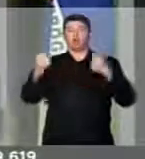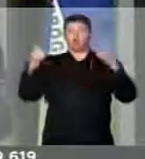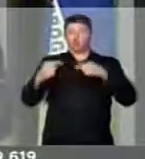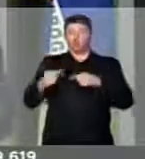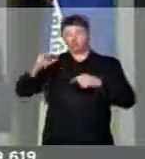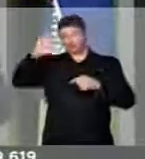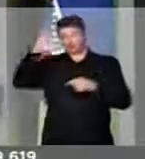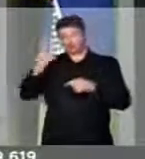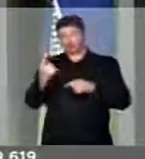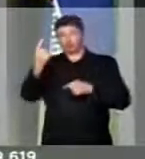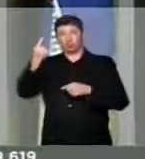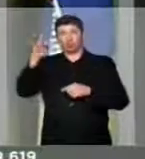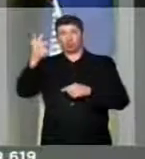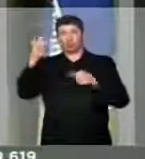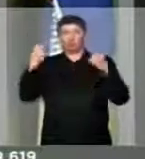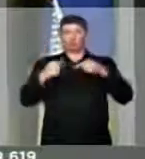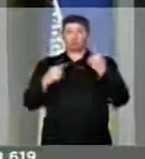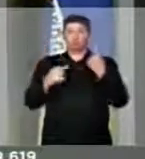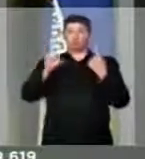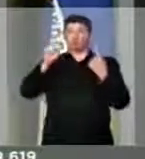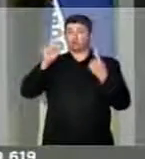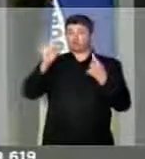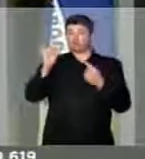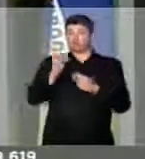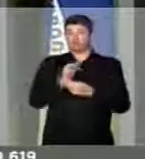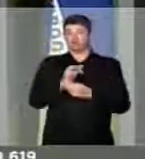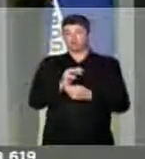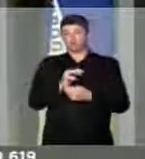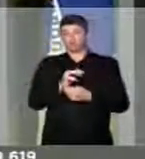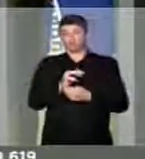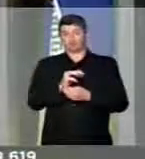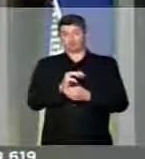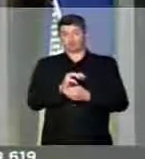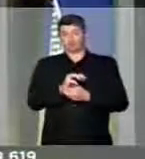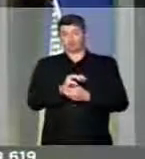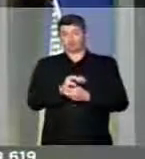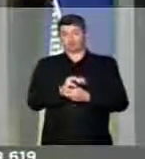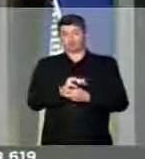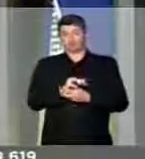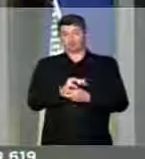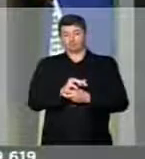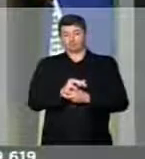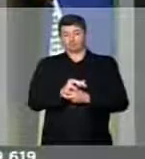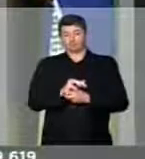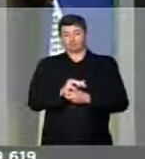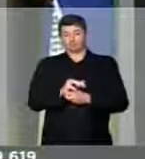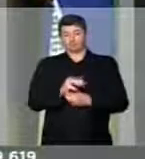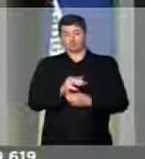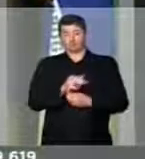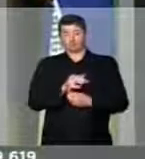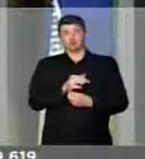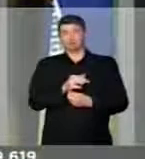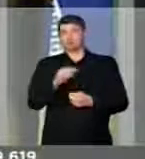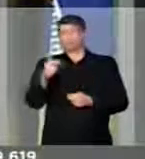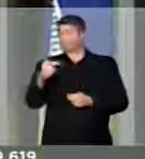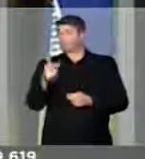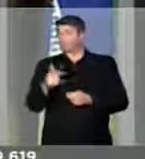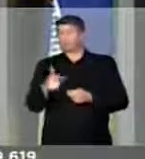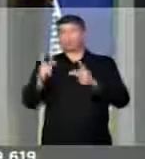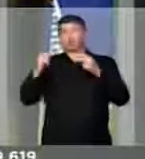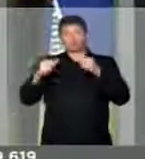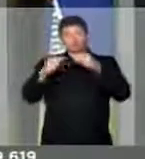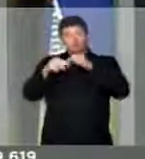uma decisão por 10-1 do Supremo Tribunal Federal. Não cabe, de forma alguma,